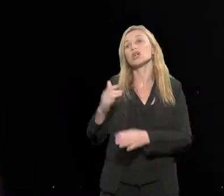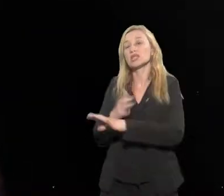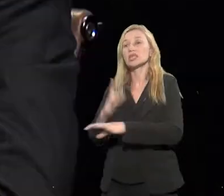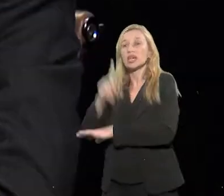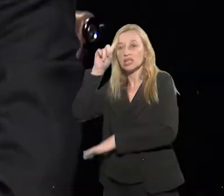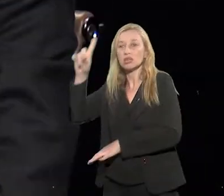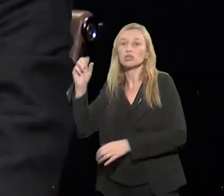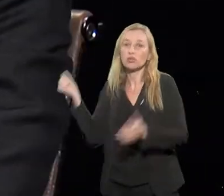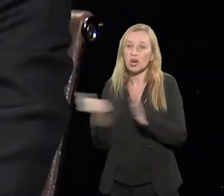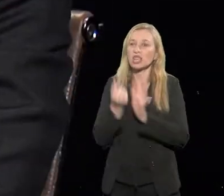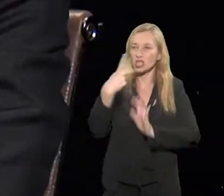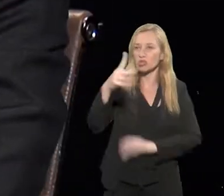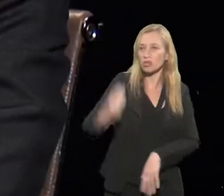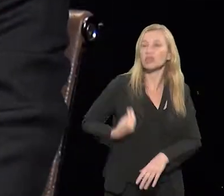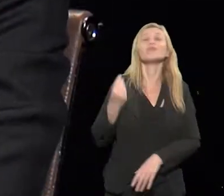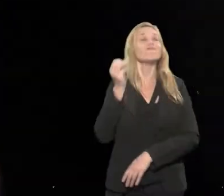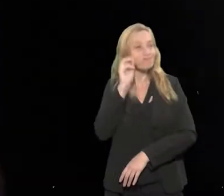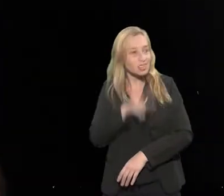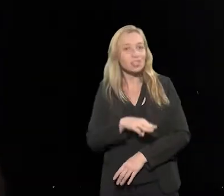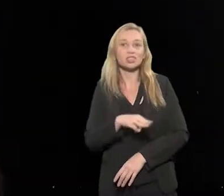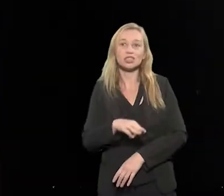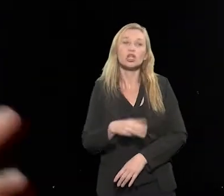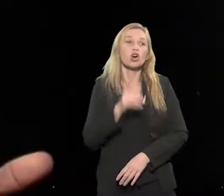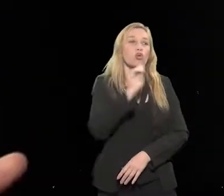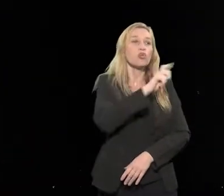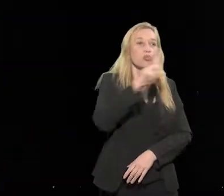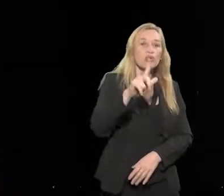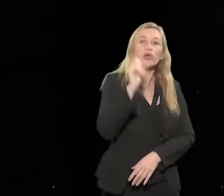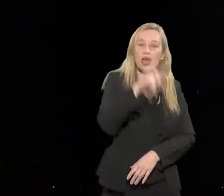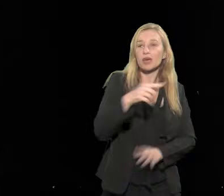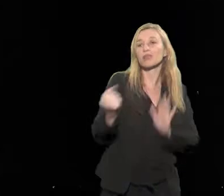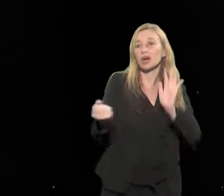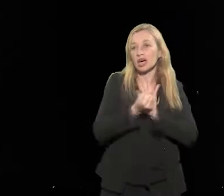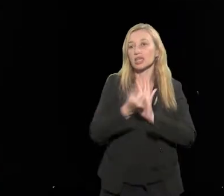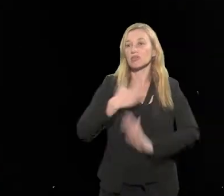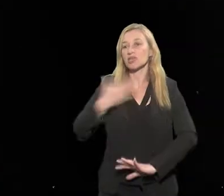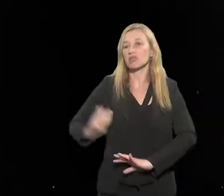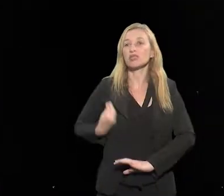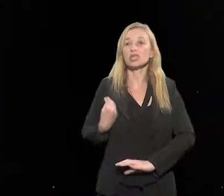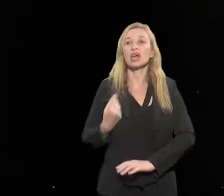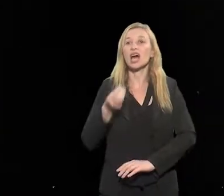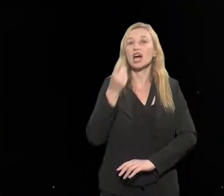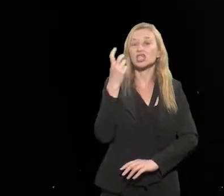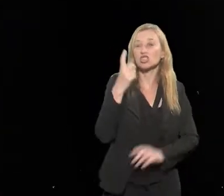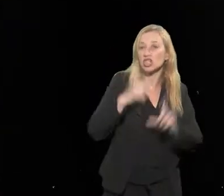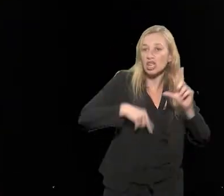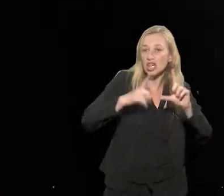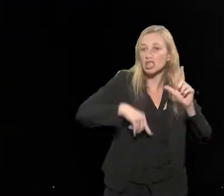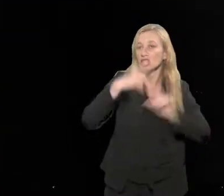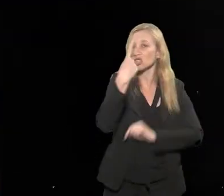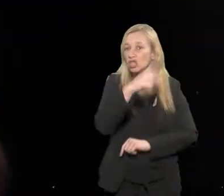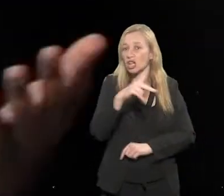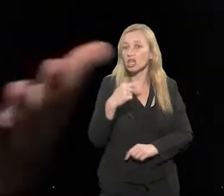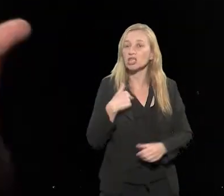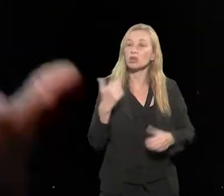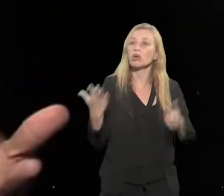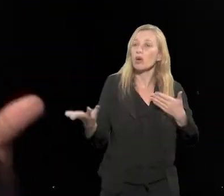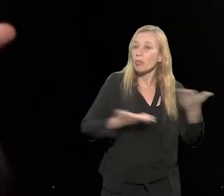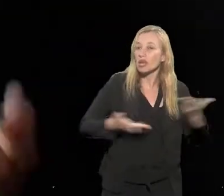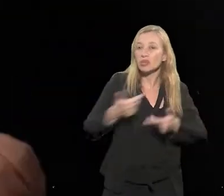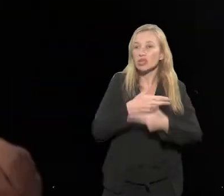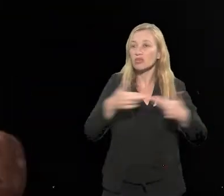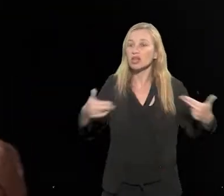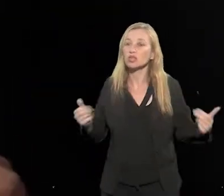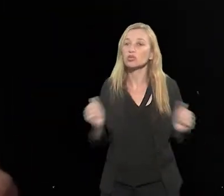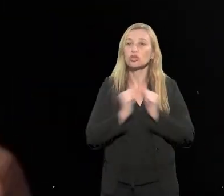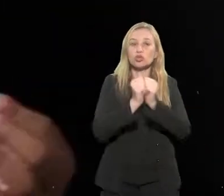Deus. E foi marcante na sua vida isso? Foi marcante. O Bill é muito marcante na minha vida, assim, as letras dele, eu participei de